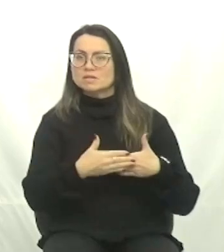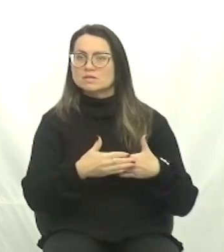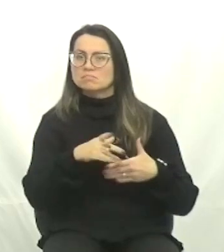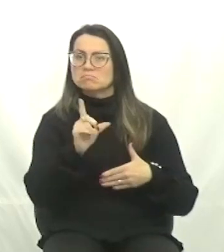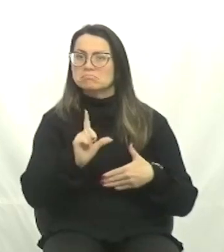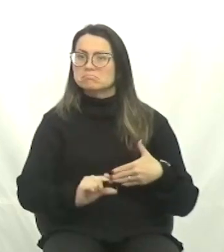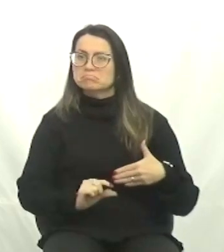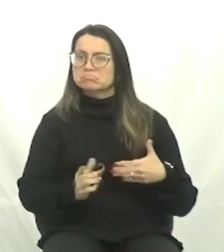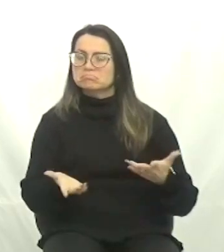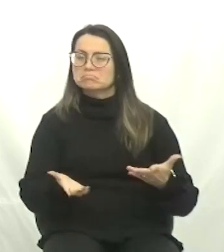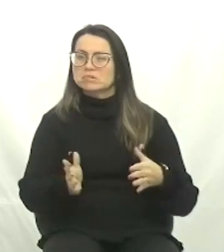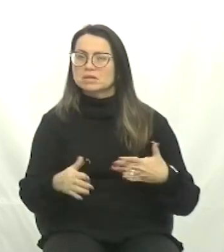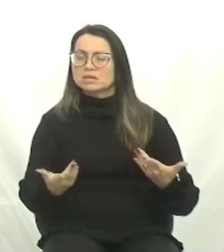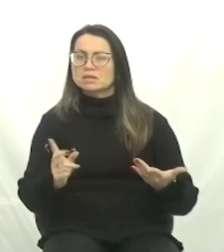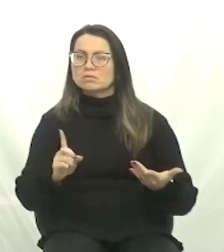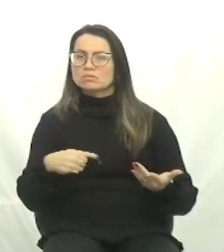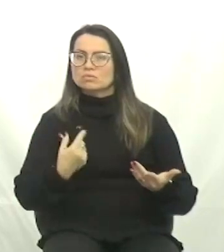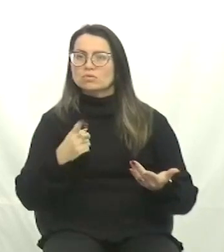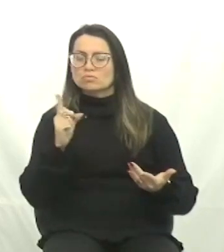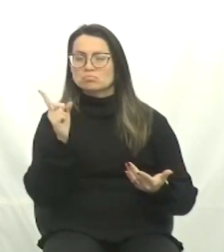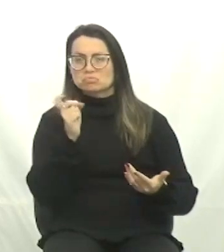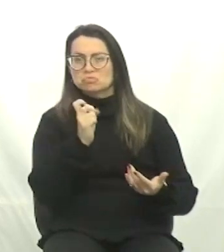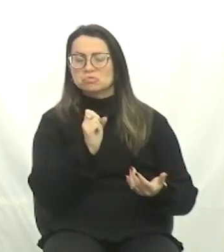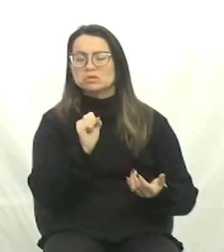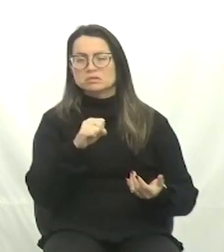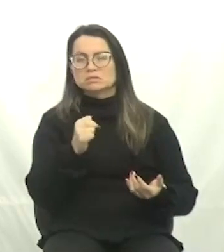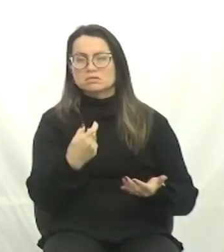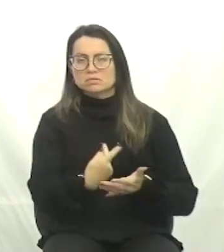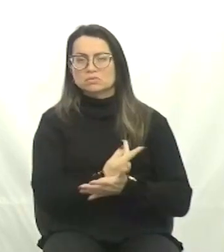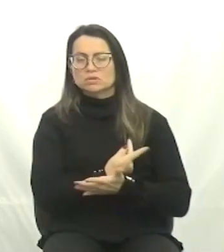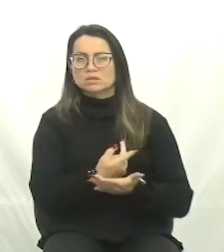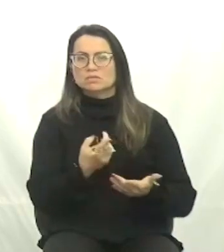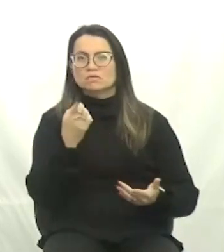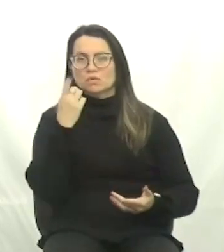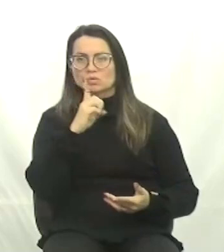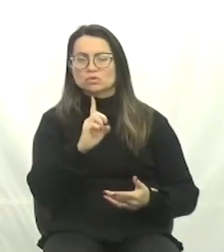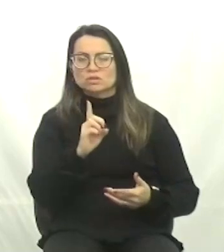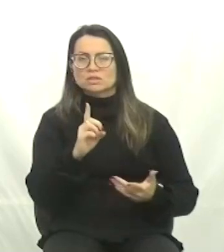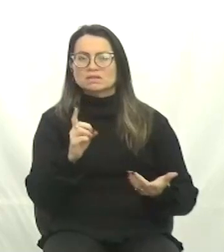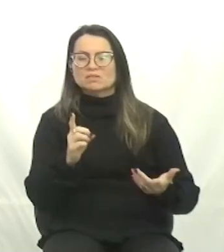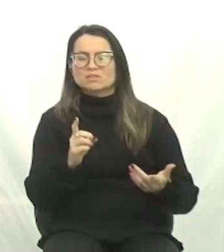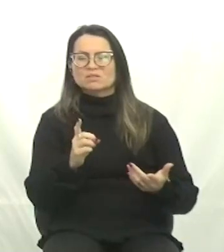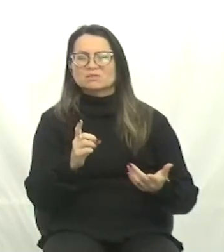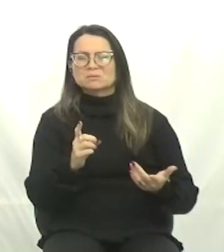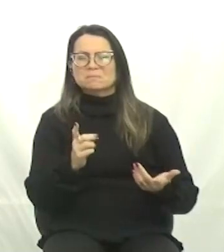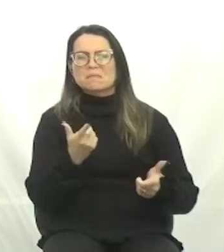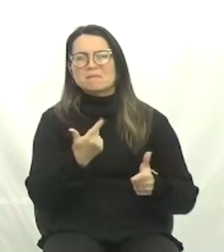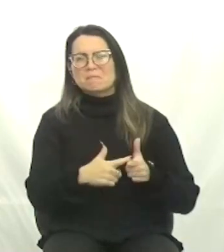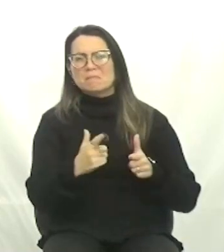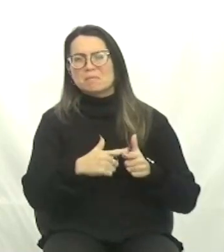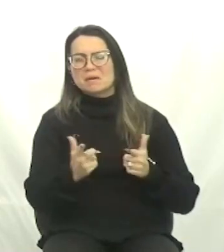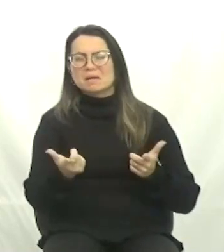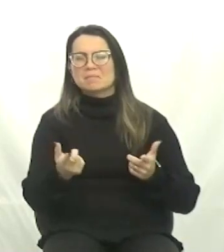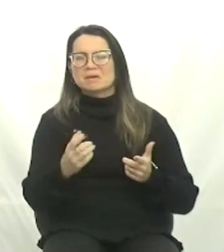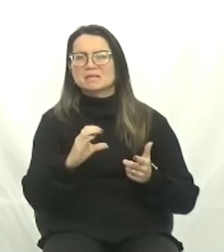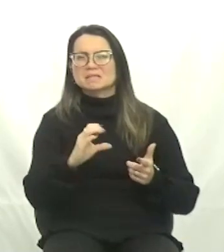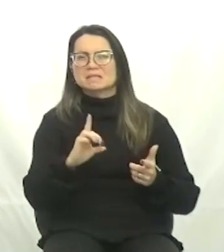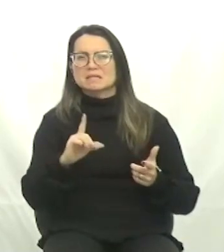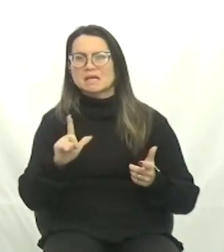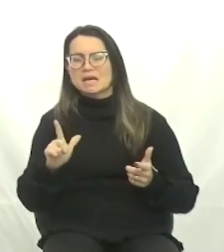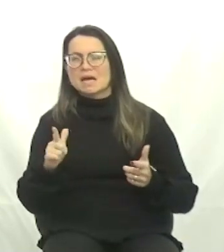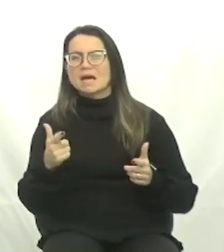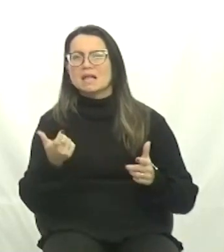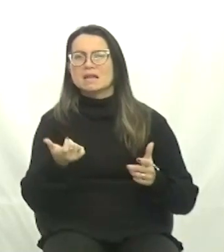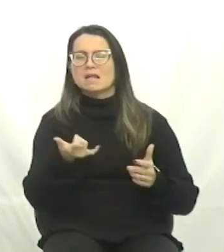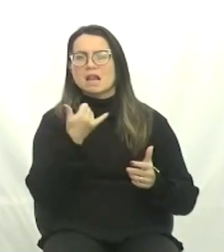Então, nós temos muita dificuldade. Foi um dia que causou bastante tensão. Eu sei que Sindiloja, CDL, entraram em contato com